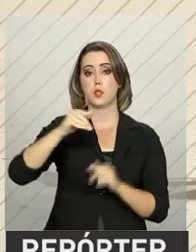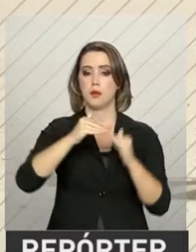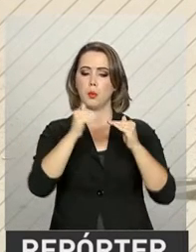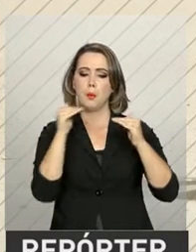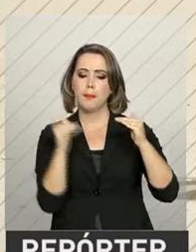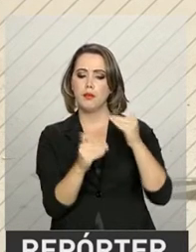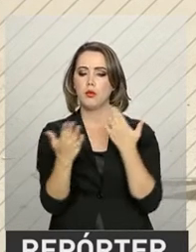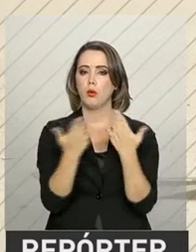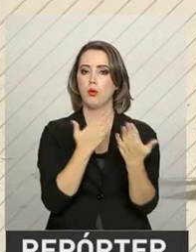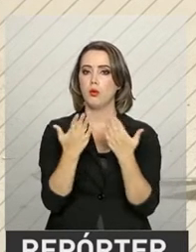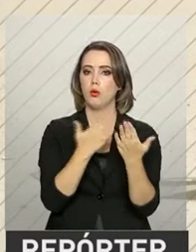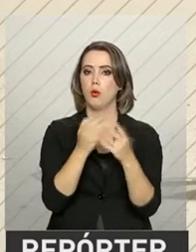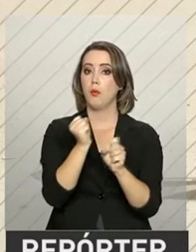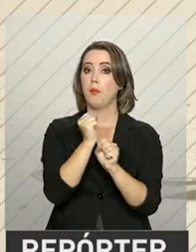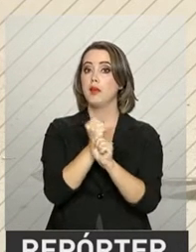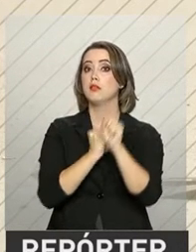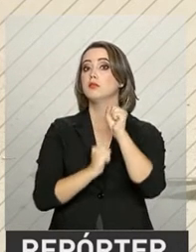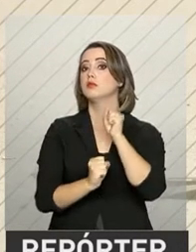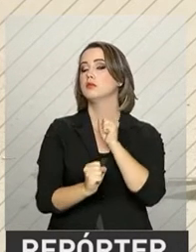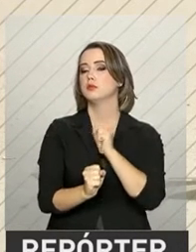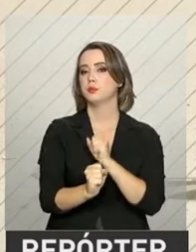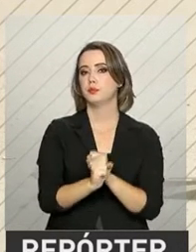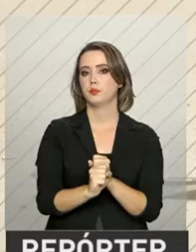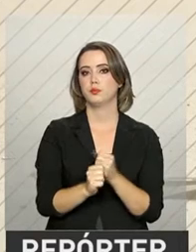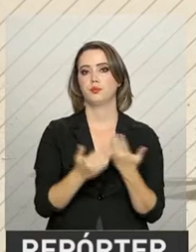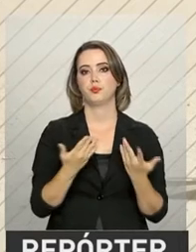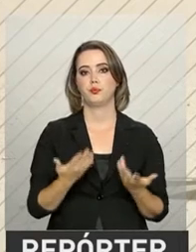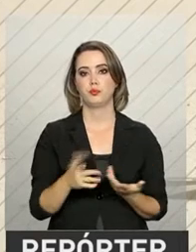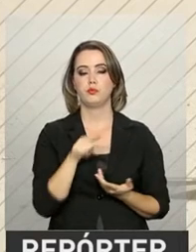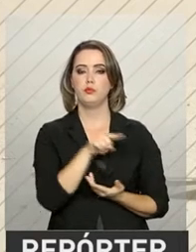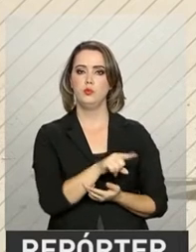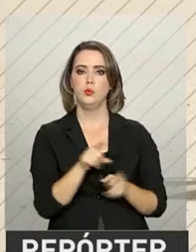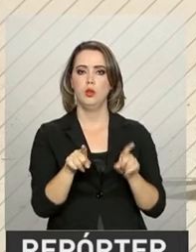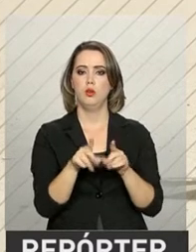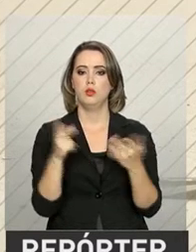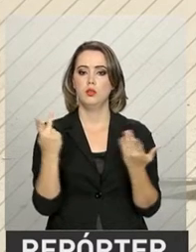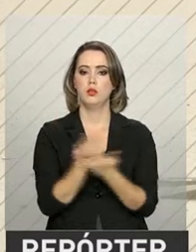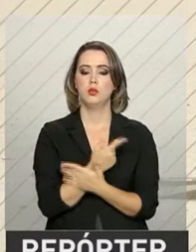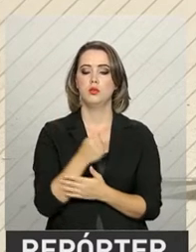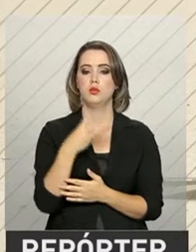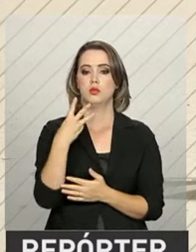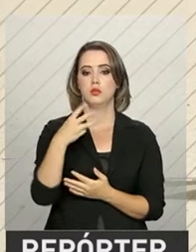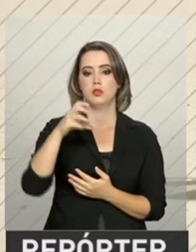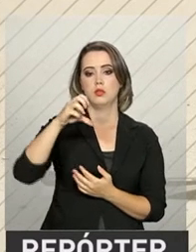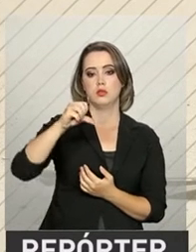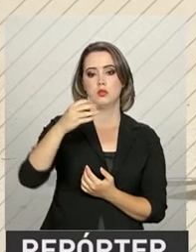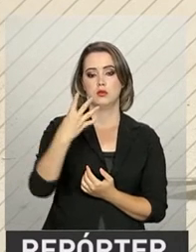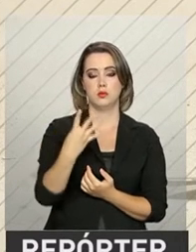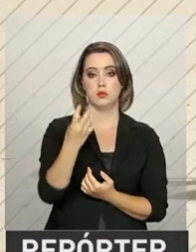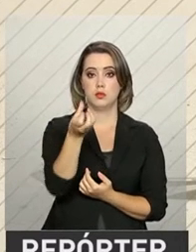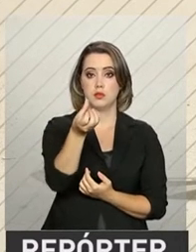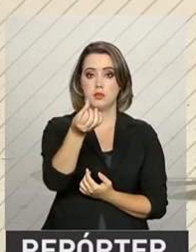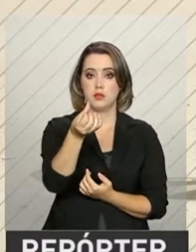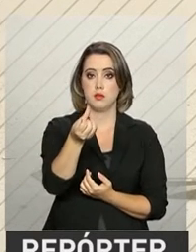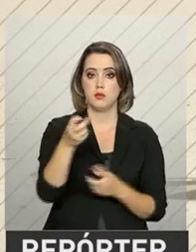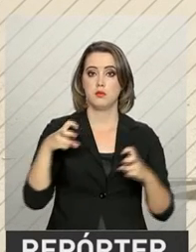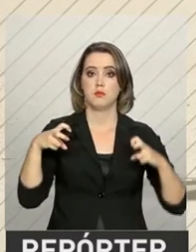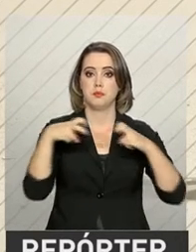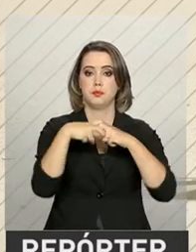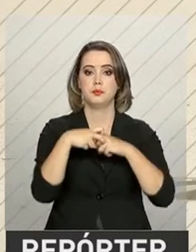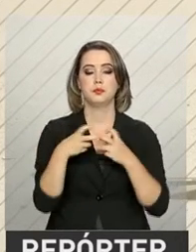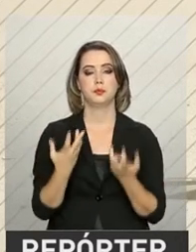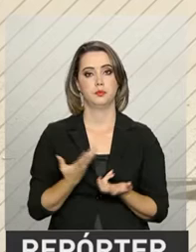registrado na operação de 2015 2016 quando ocorreram 3946